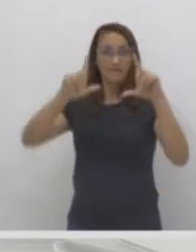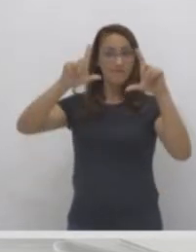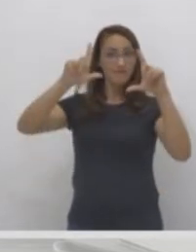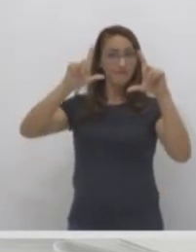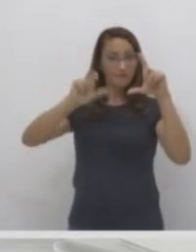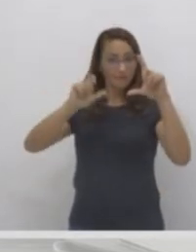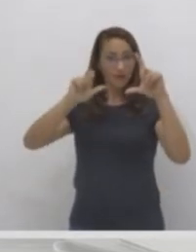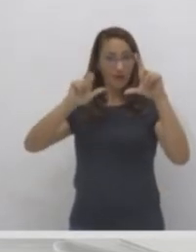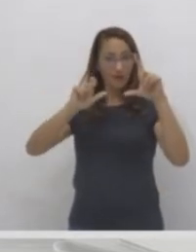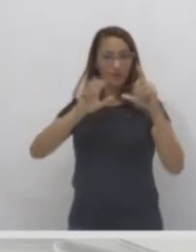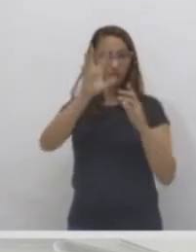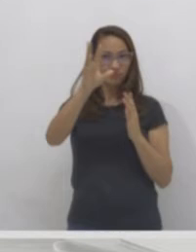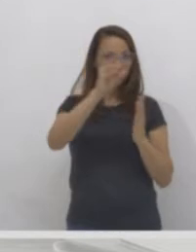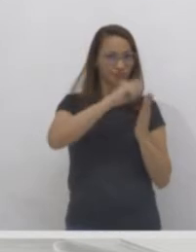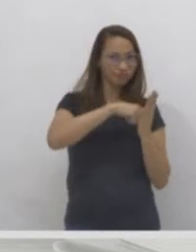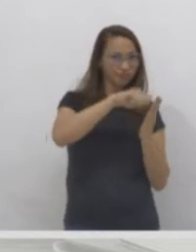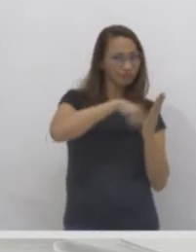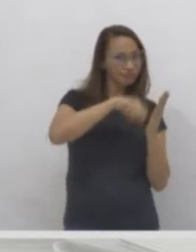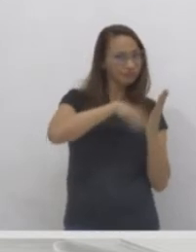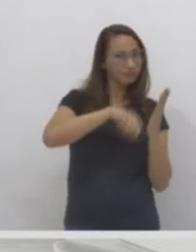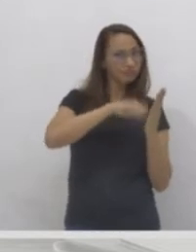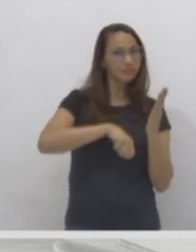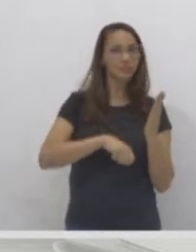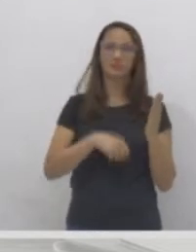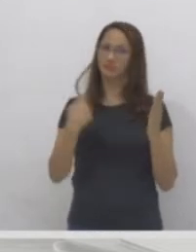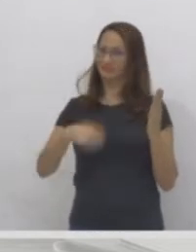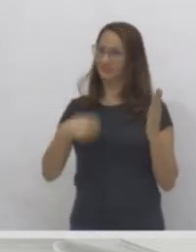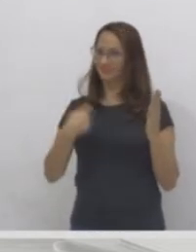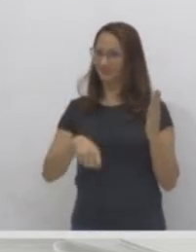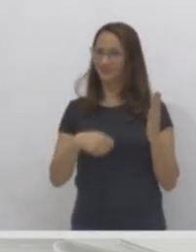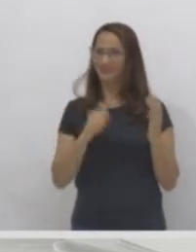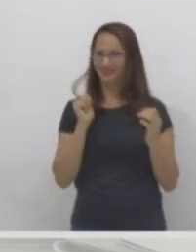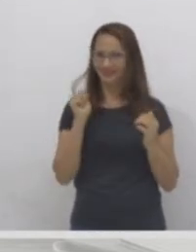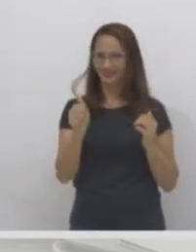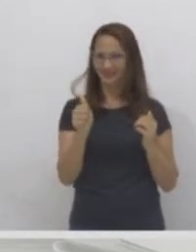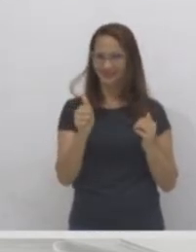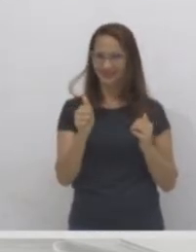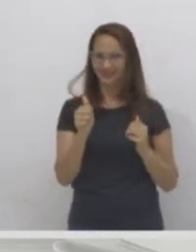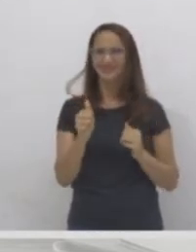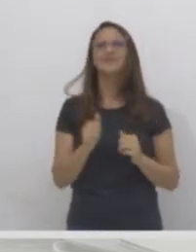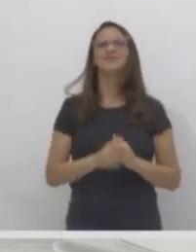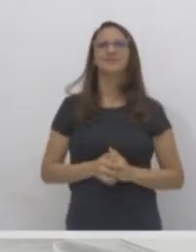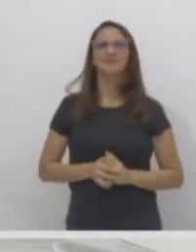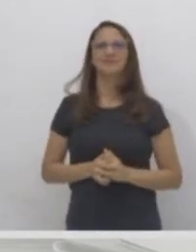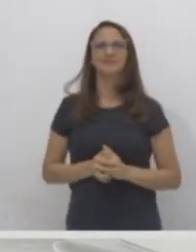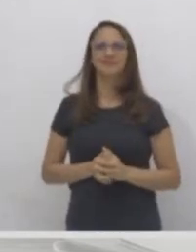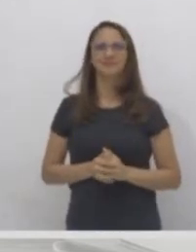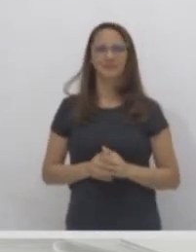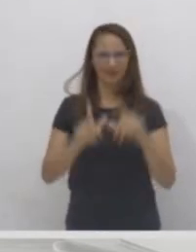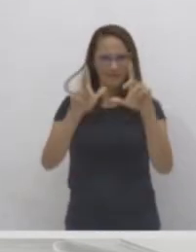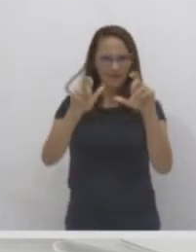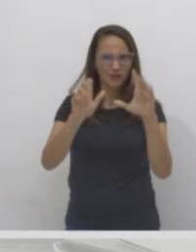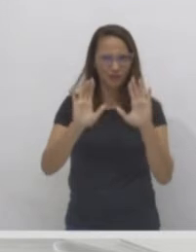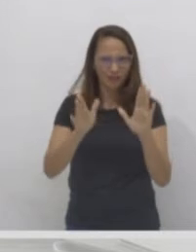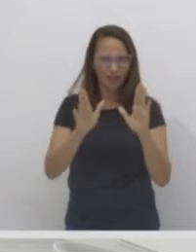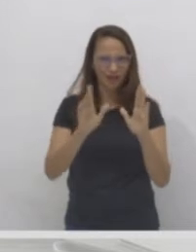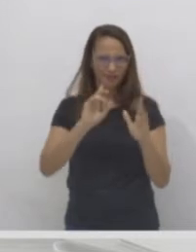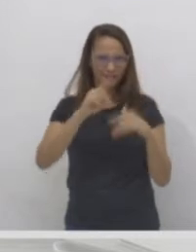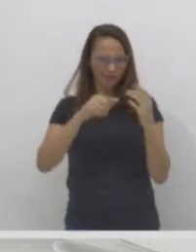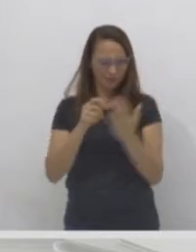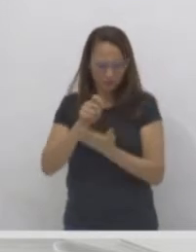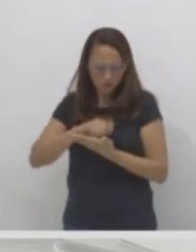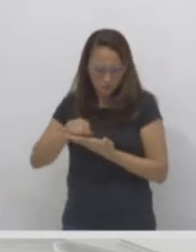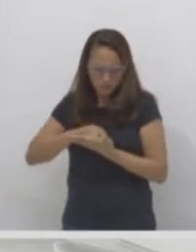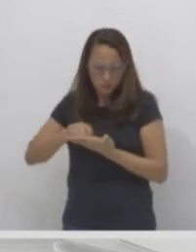isso copiado no seu caderno e depois resolver a atividade. Vamos lá? Já tirou a foto?